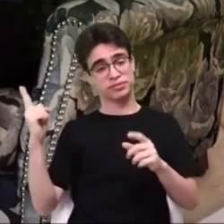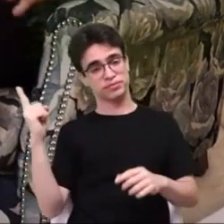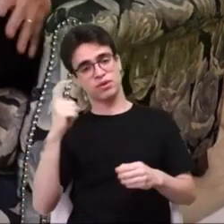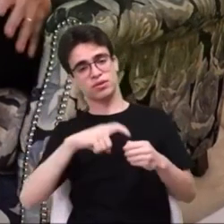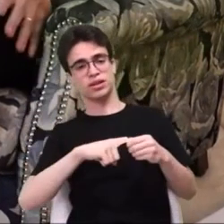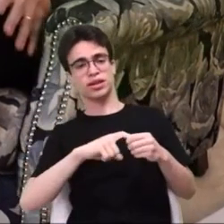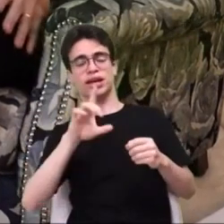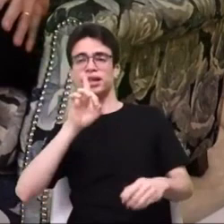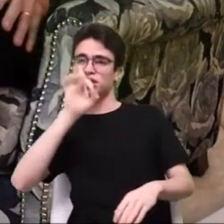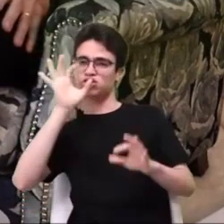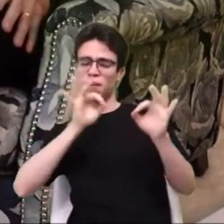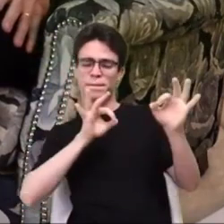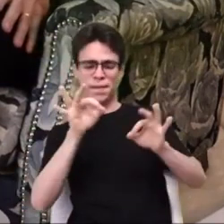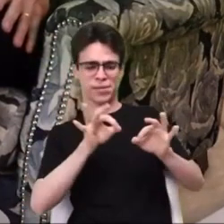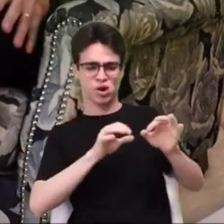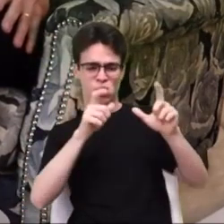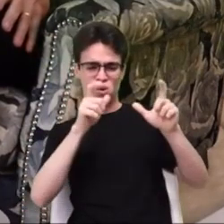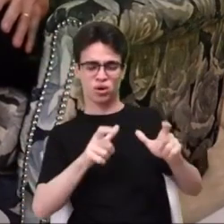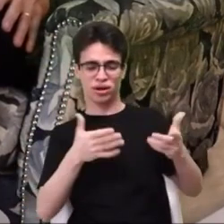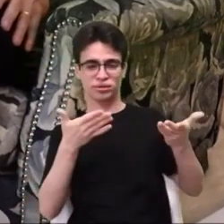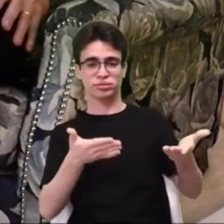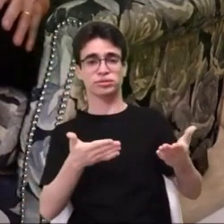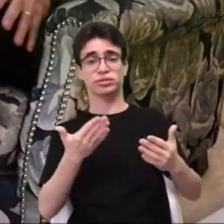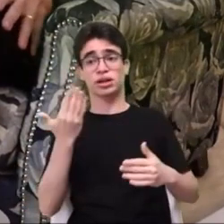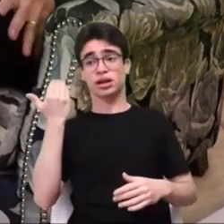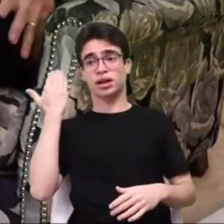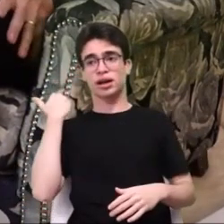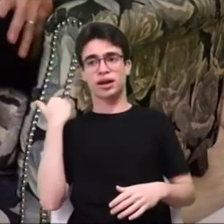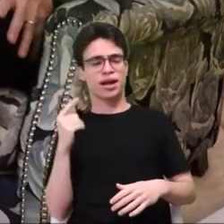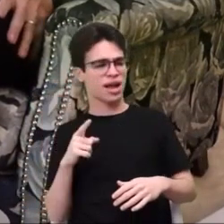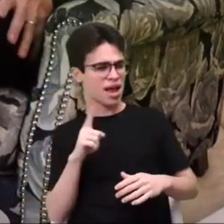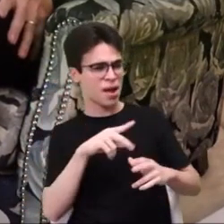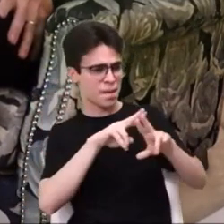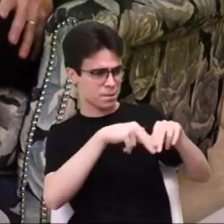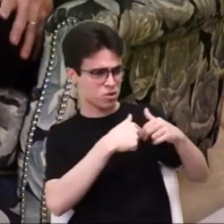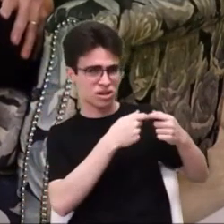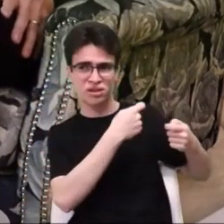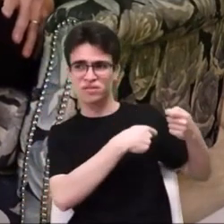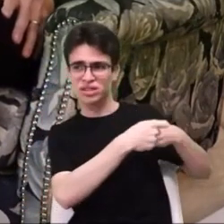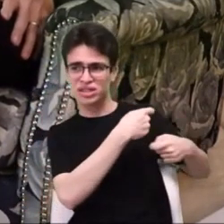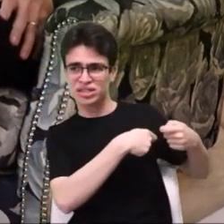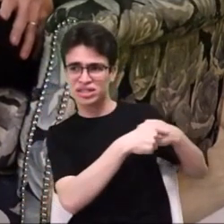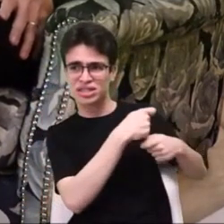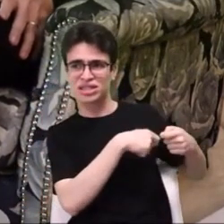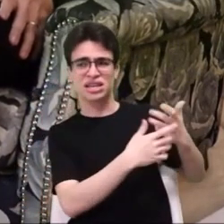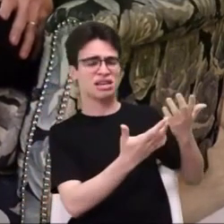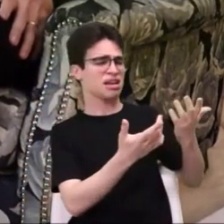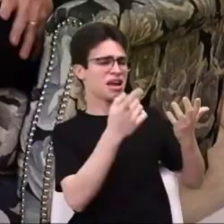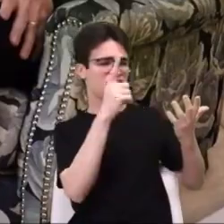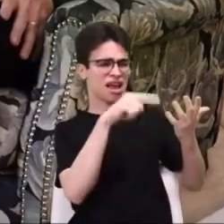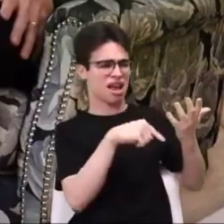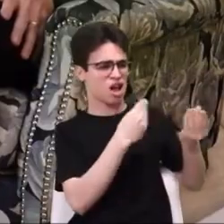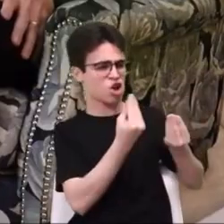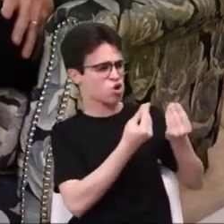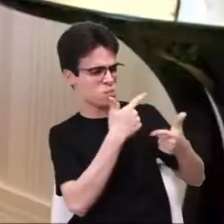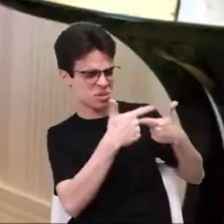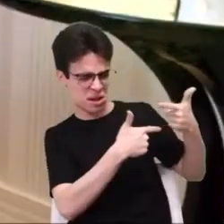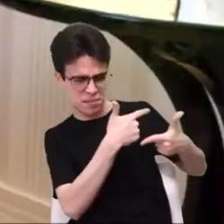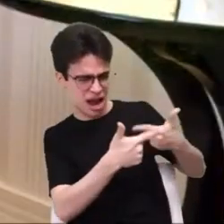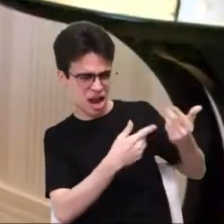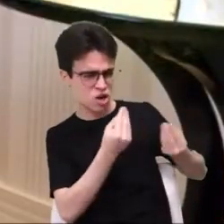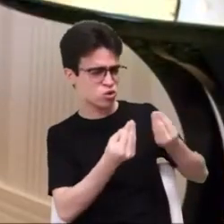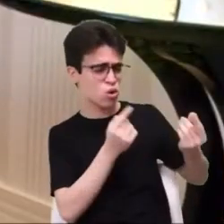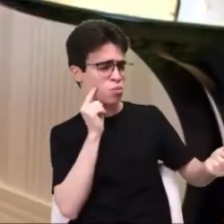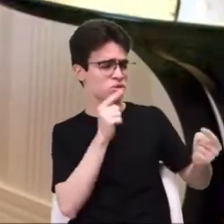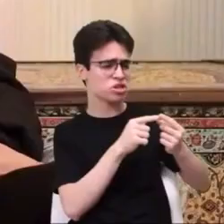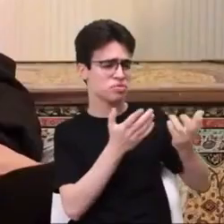local que Deus preparou. No início... Isso por uma questão financeira, uma questão de trabalho? Qual foi